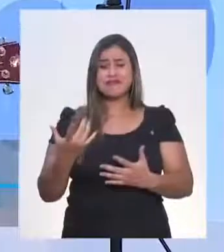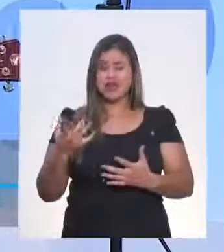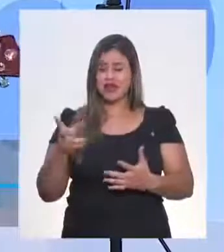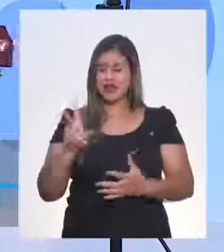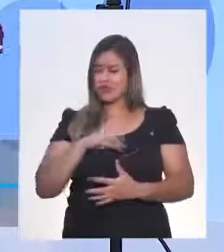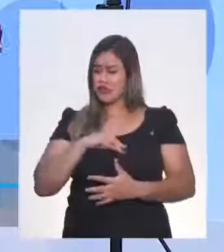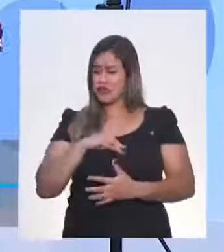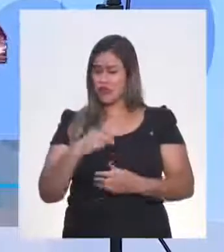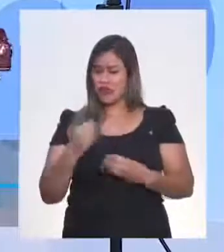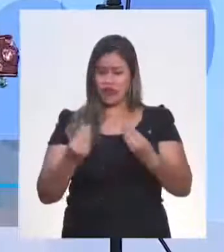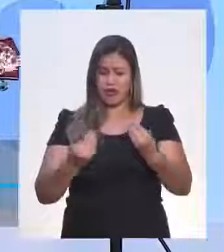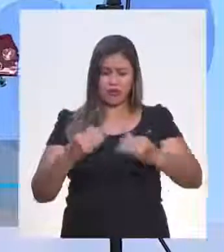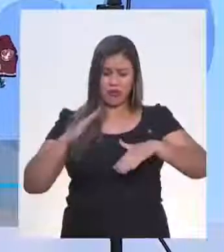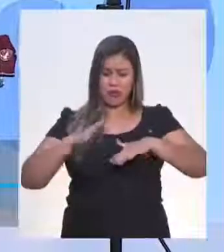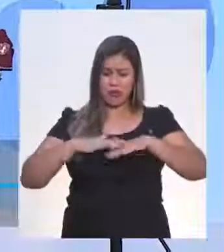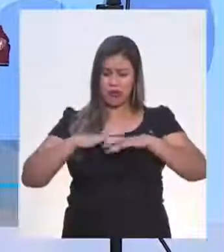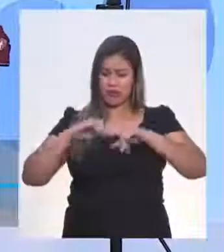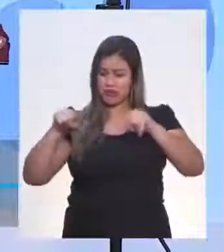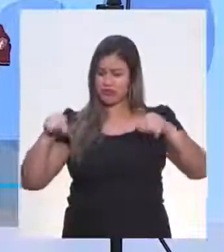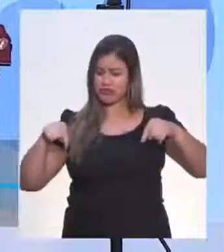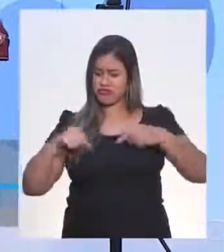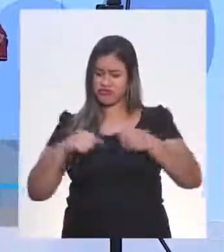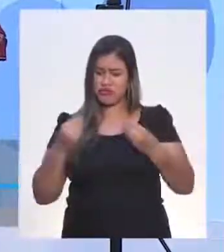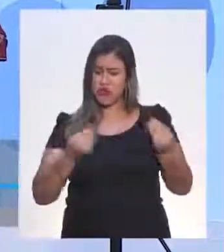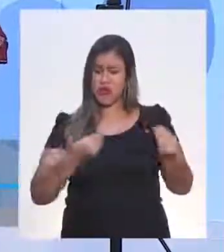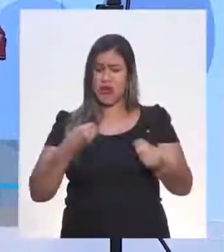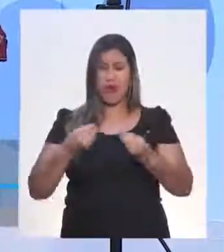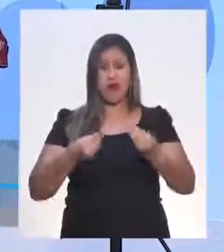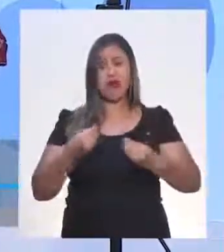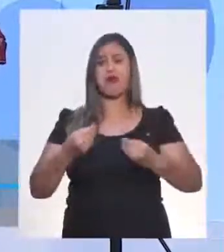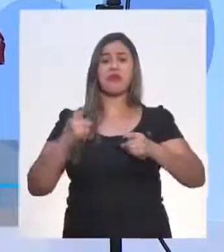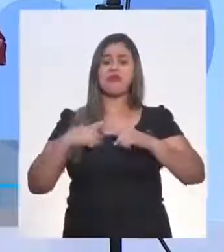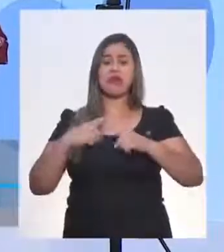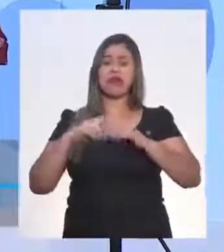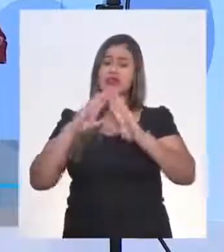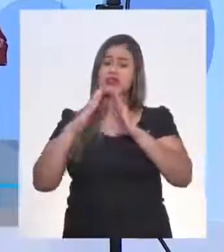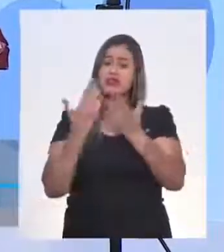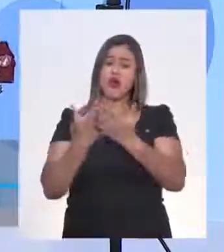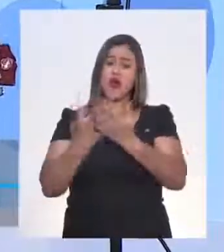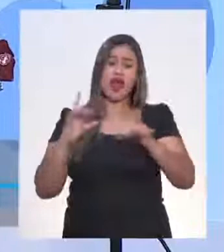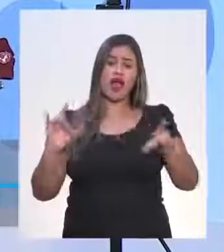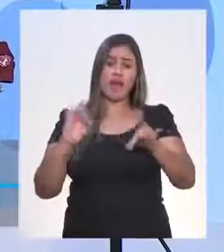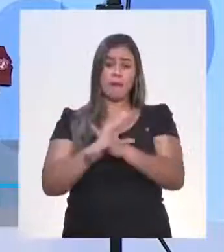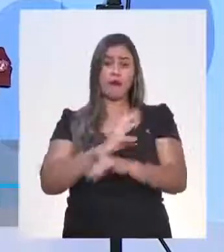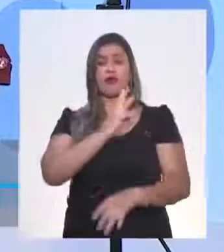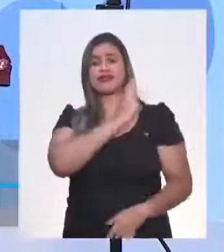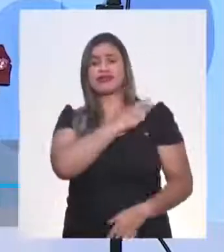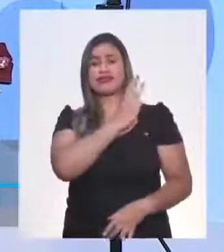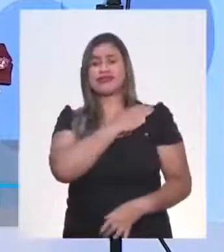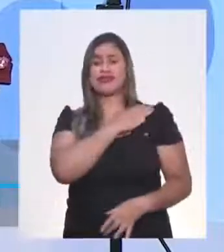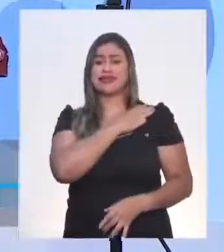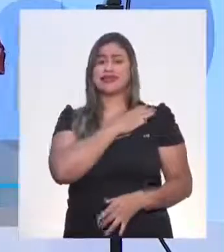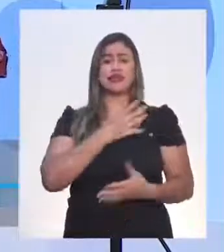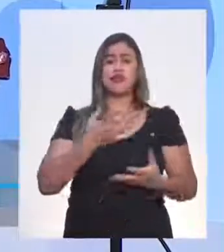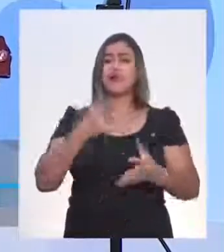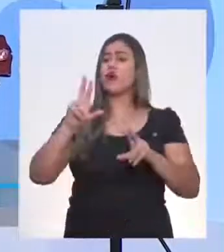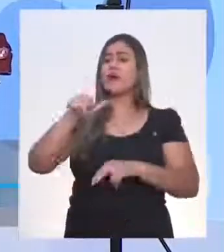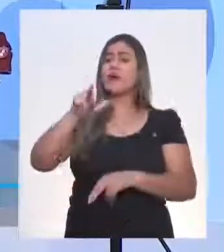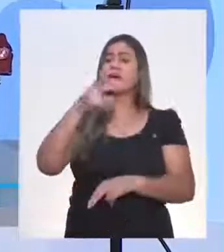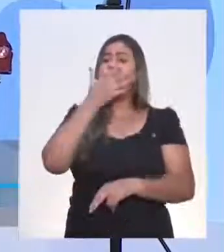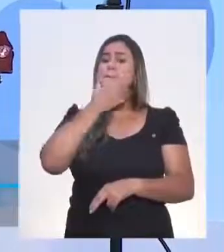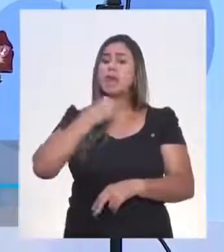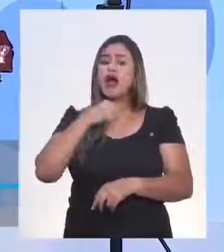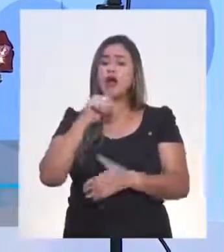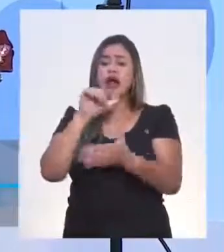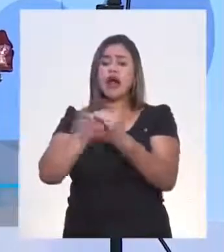nossa e agora o que que eu vou fazer da minha vida porque eu tinha terminado a escola terminar o terceiro ano também meu irmão mudou de casa